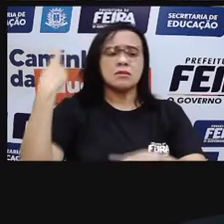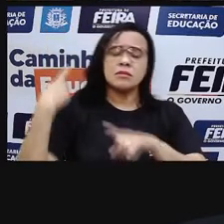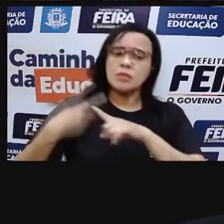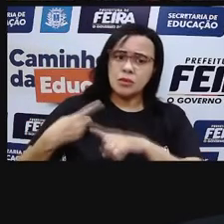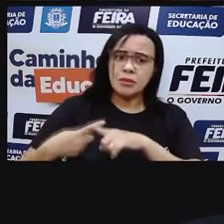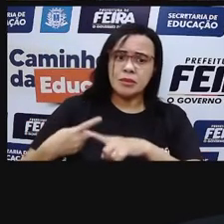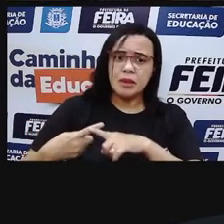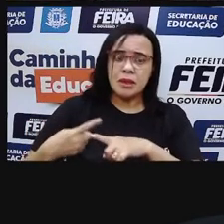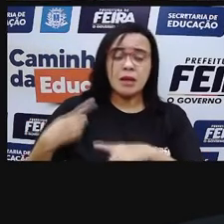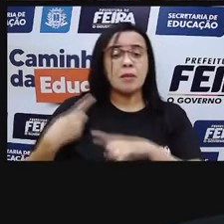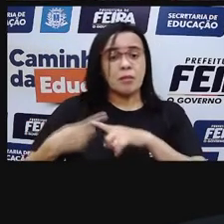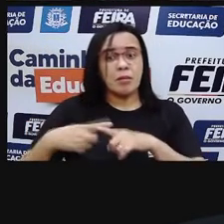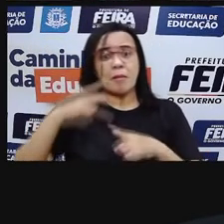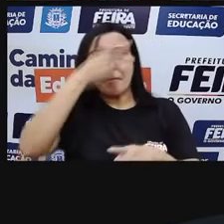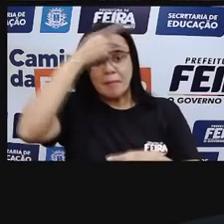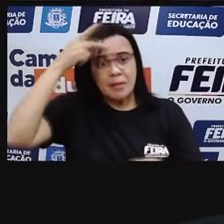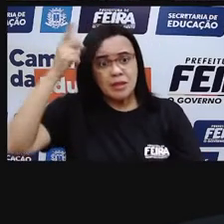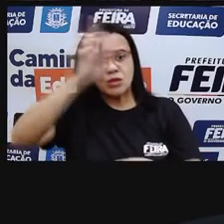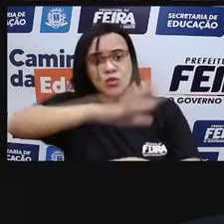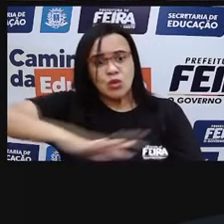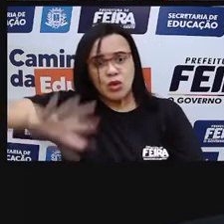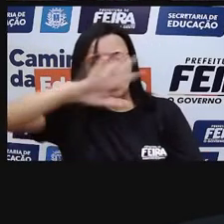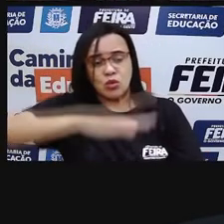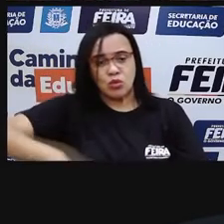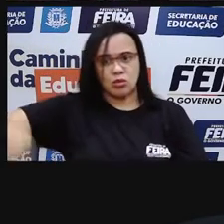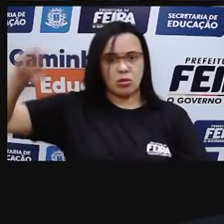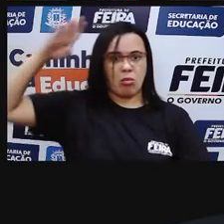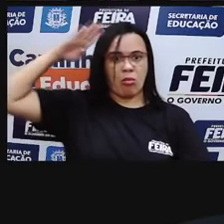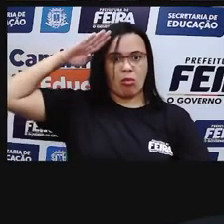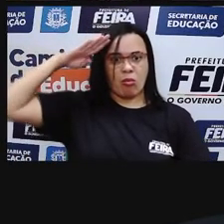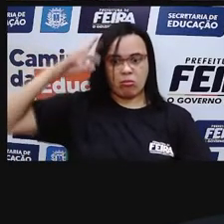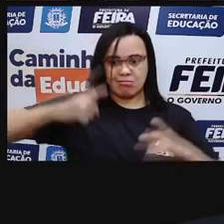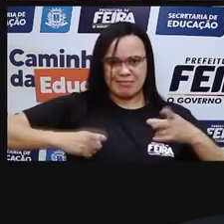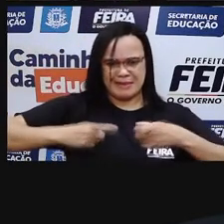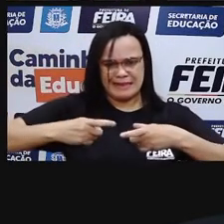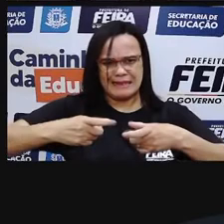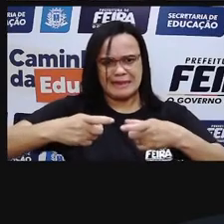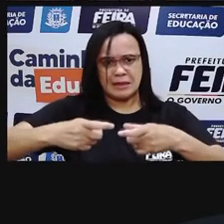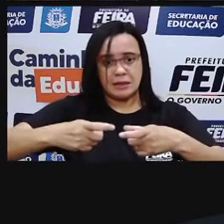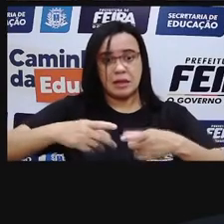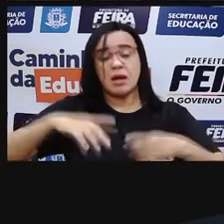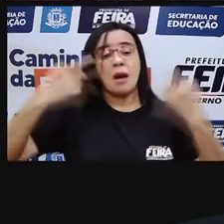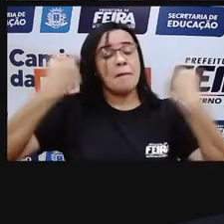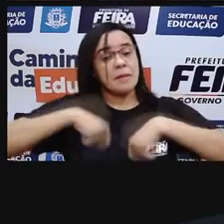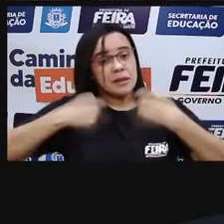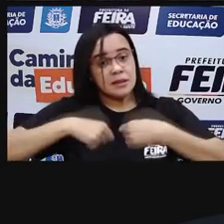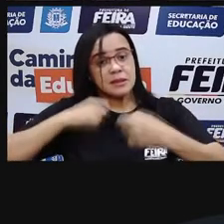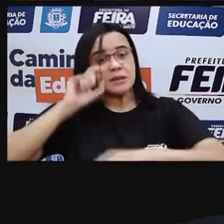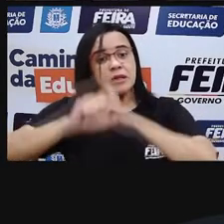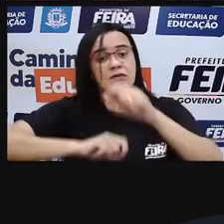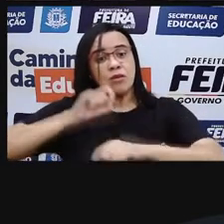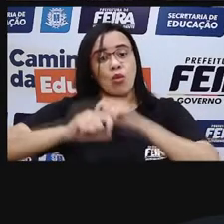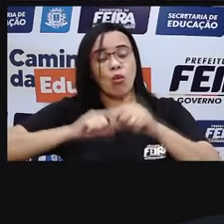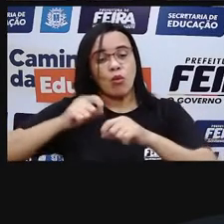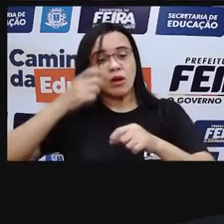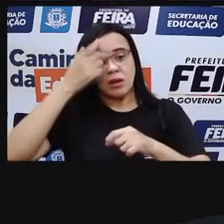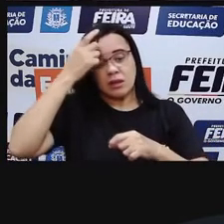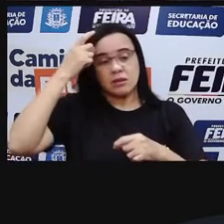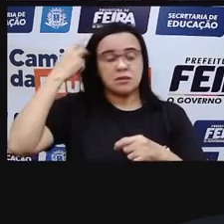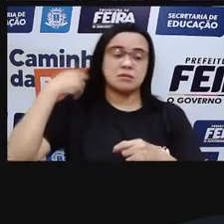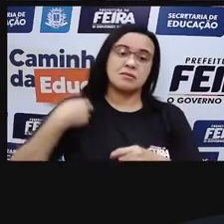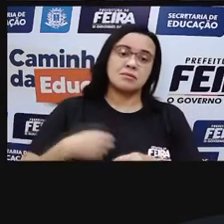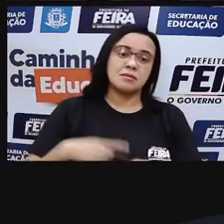aquelas pessoas que estavam lá, né, os soldados, as pessoas que estavam em guerra, elas, muitas delas, morriam